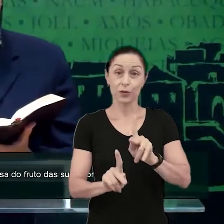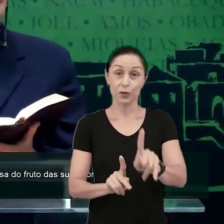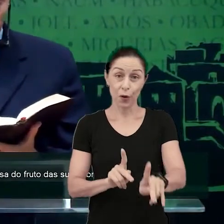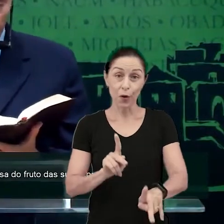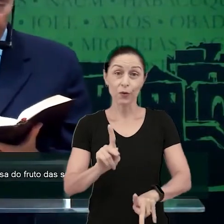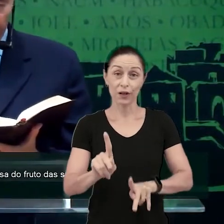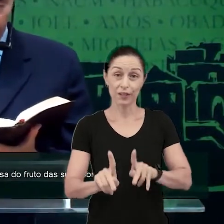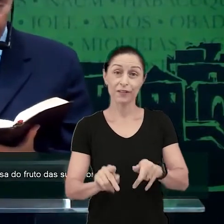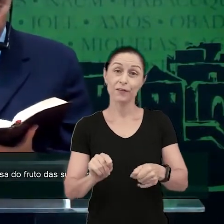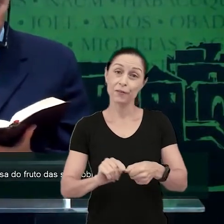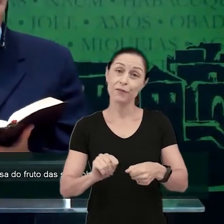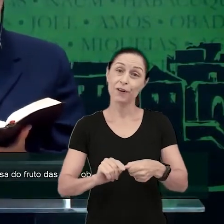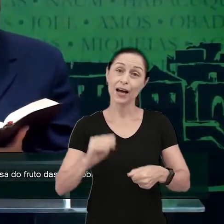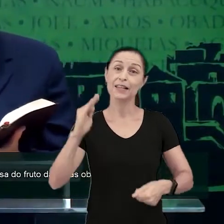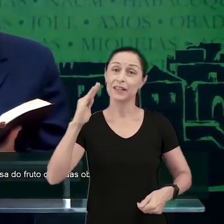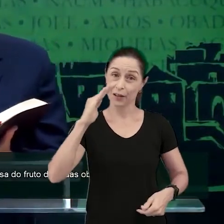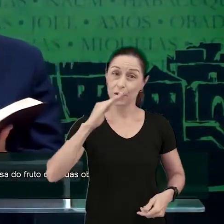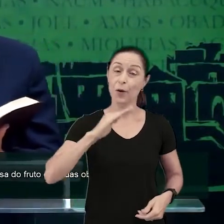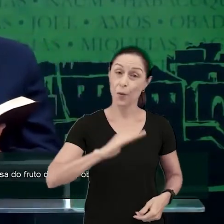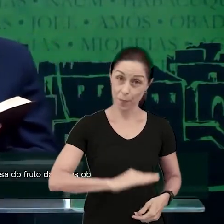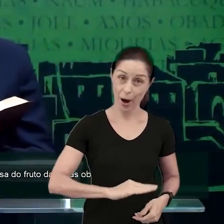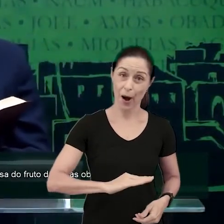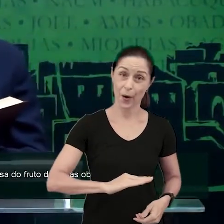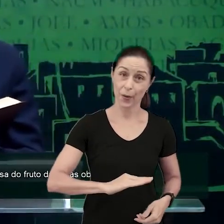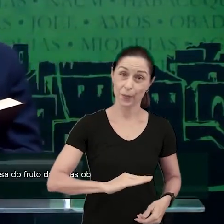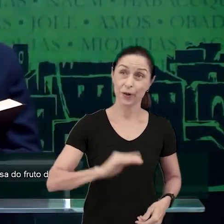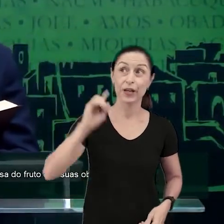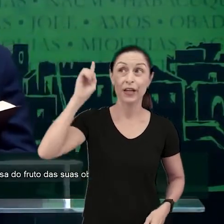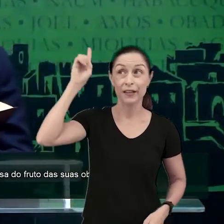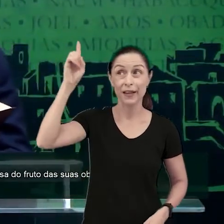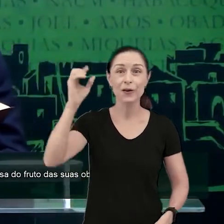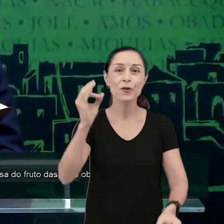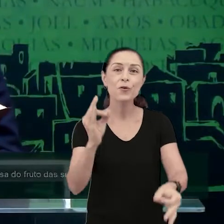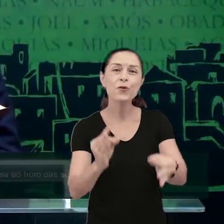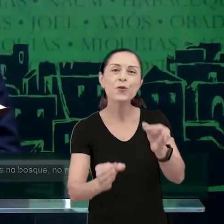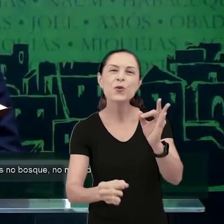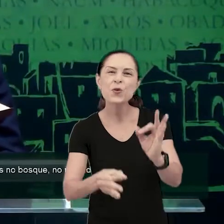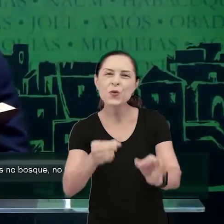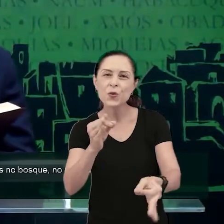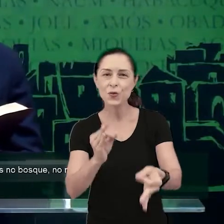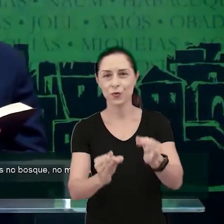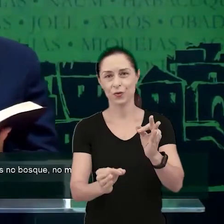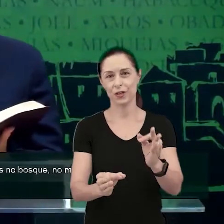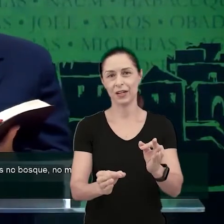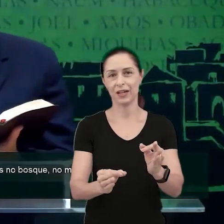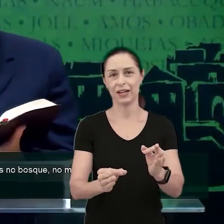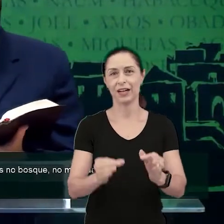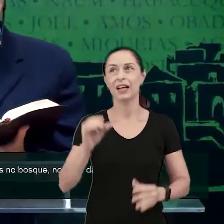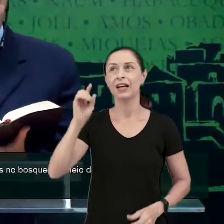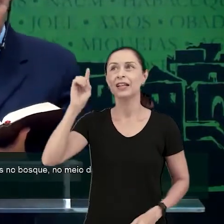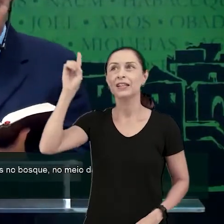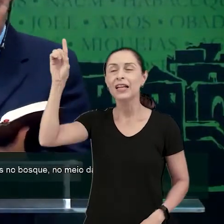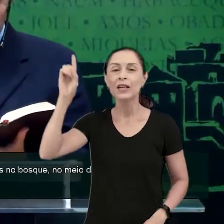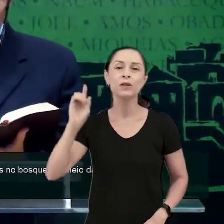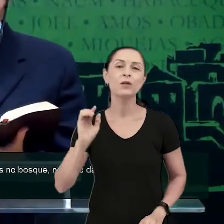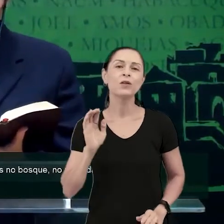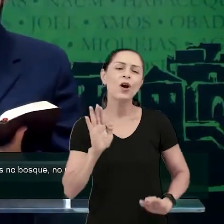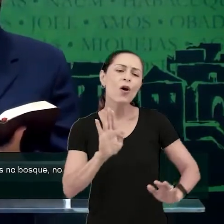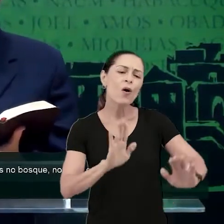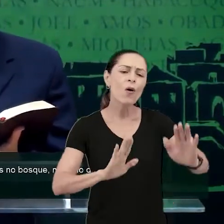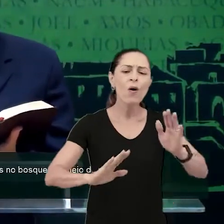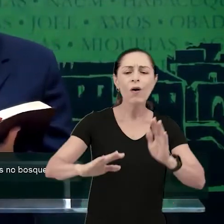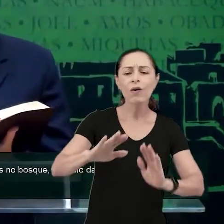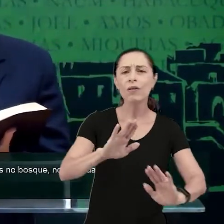por causa do fruto das suas obras. Apacenta o teu povo com a tua vara, o rebanho da tua herança, que